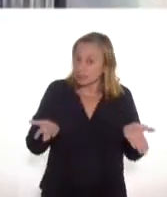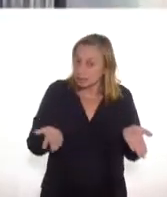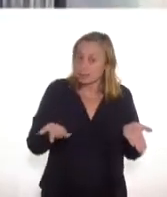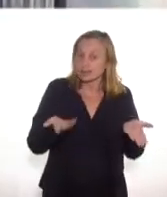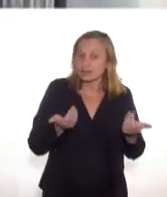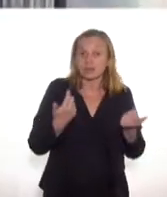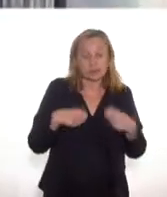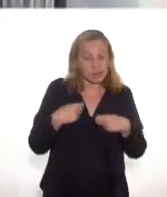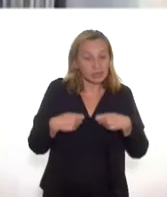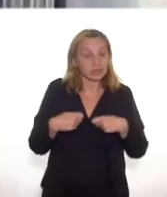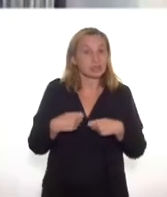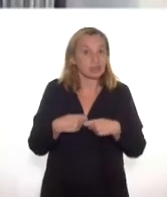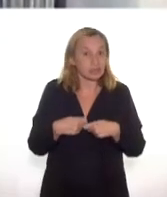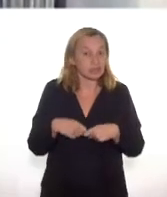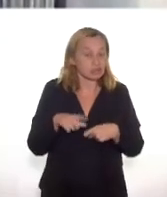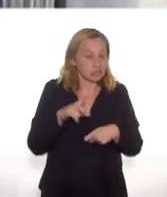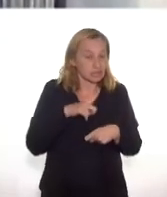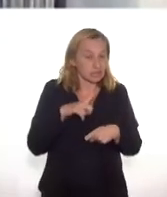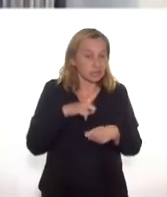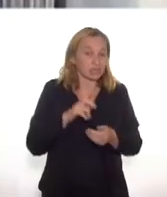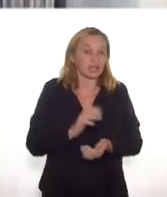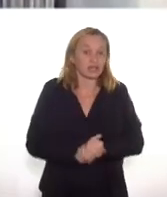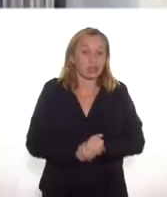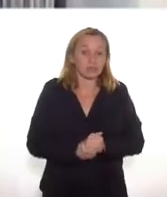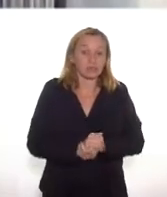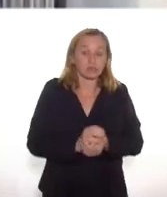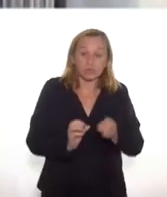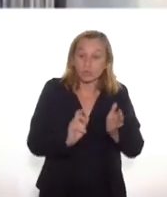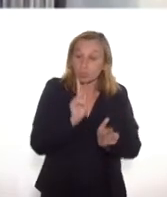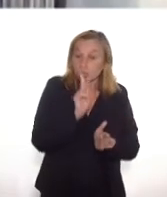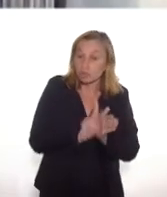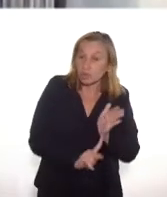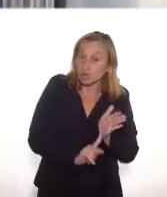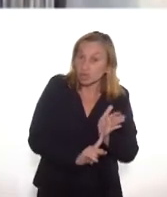devam estar contidas num projeto